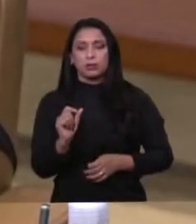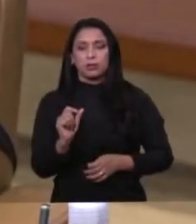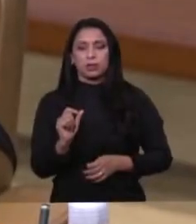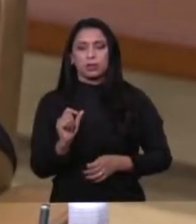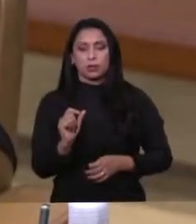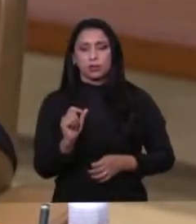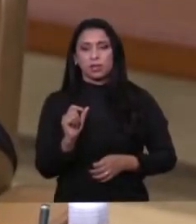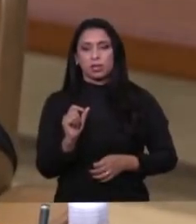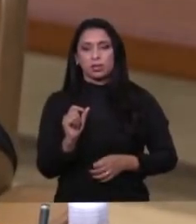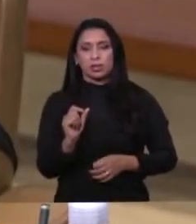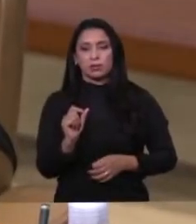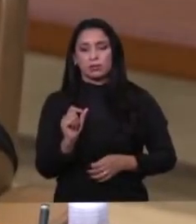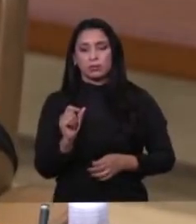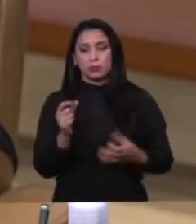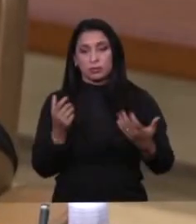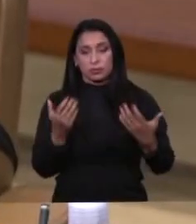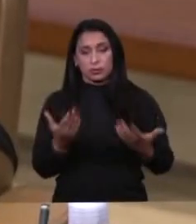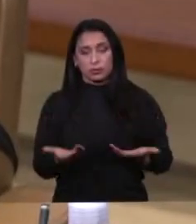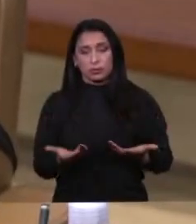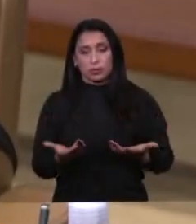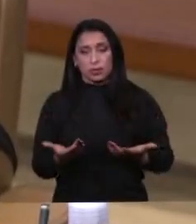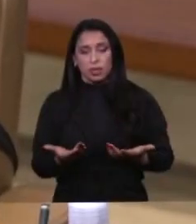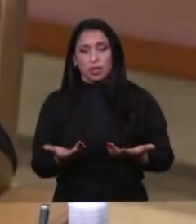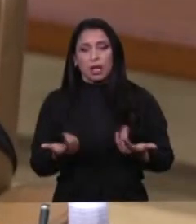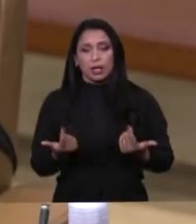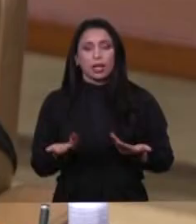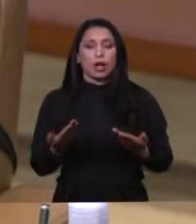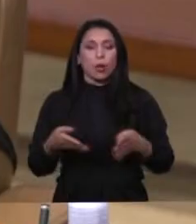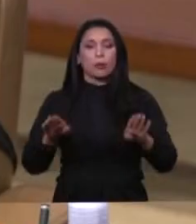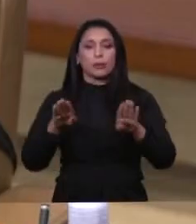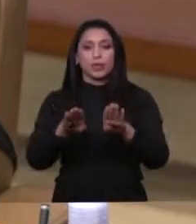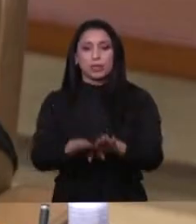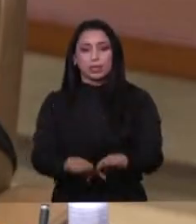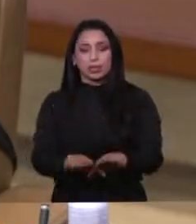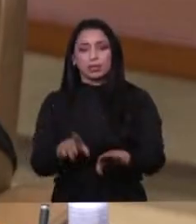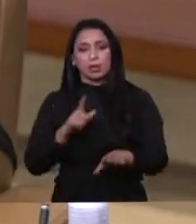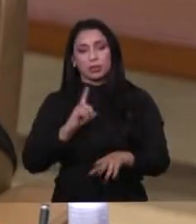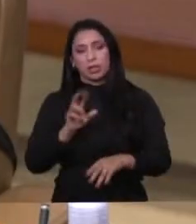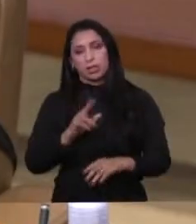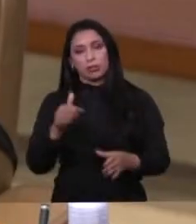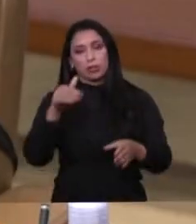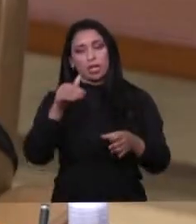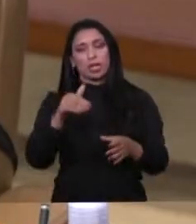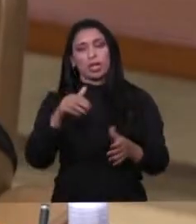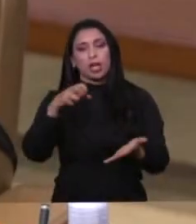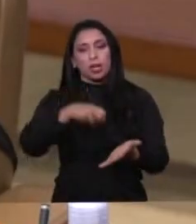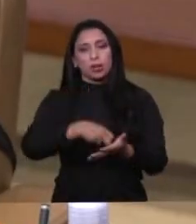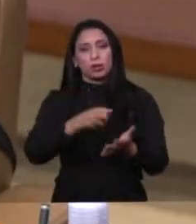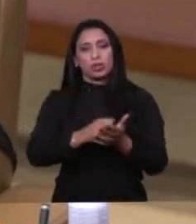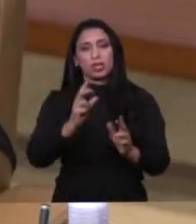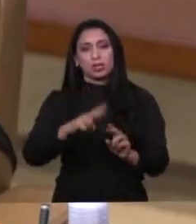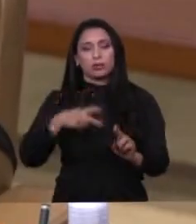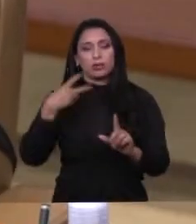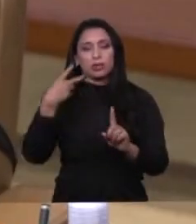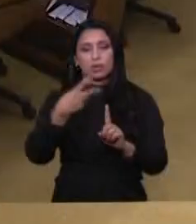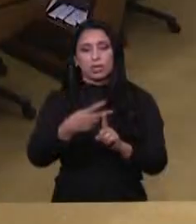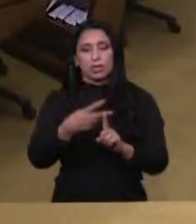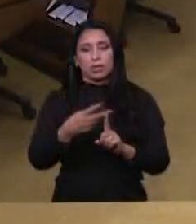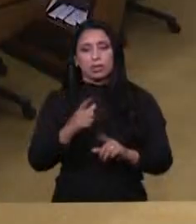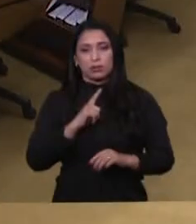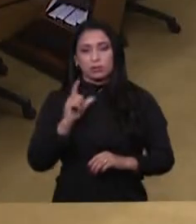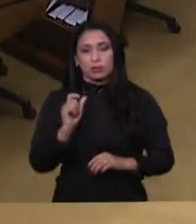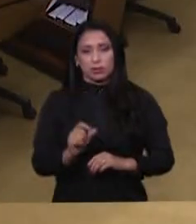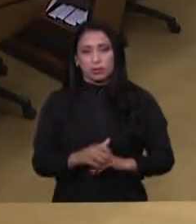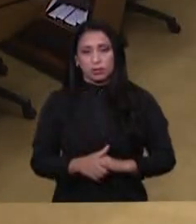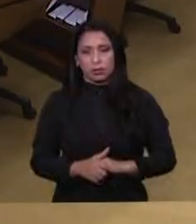sobreposição de valores, haveria uma compensação lá para não haver bis in idem. A minha leitura. Perfeito. No meu voto, só para